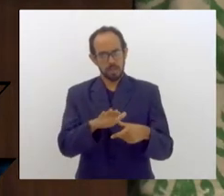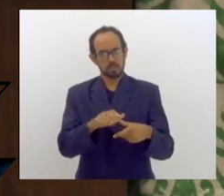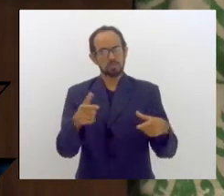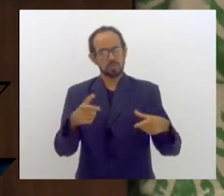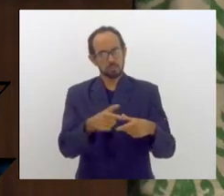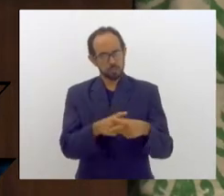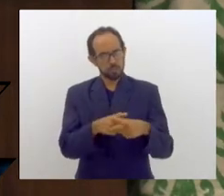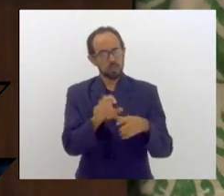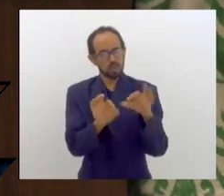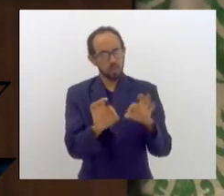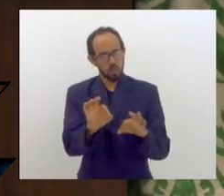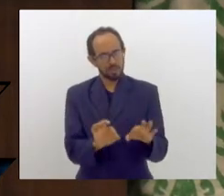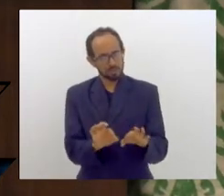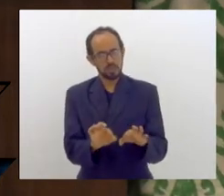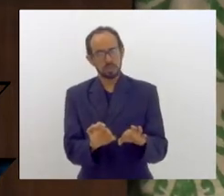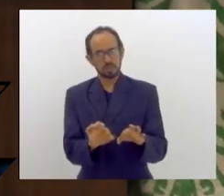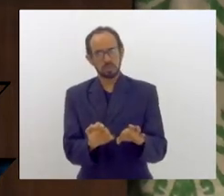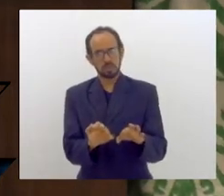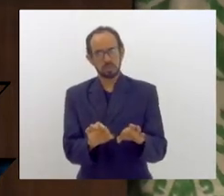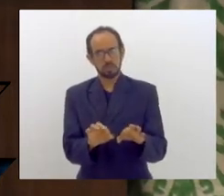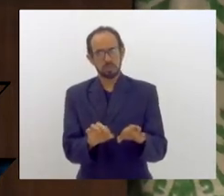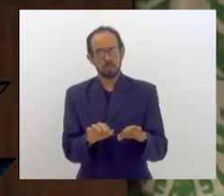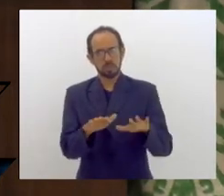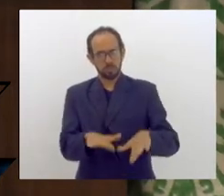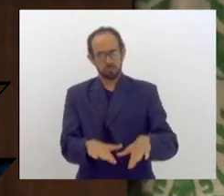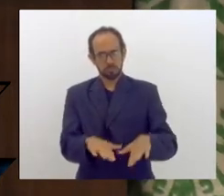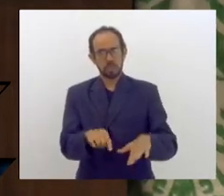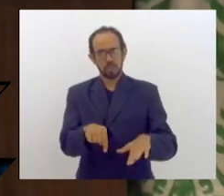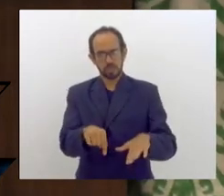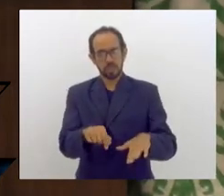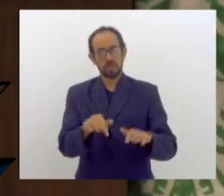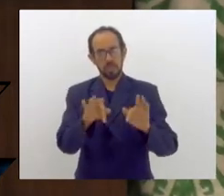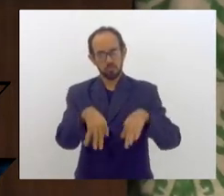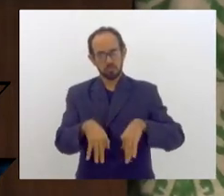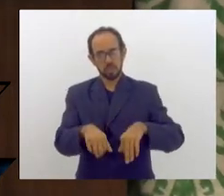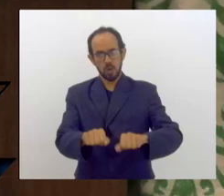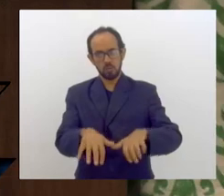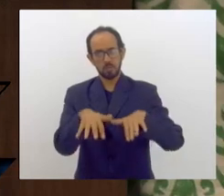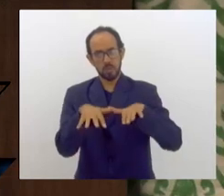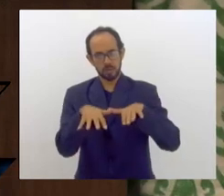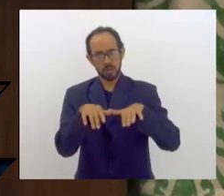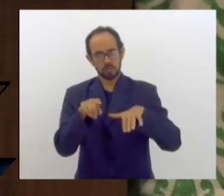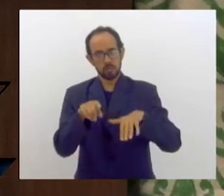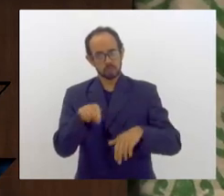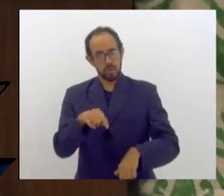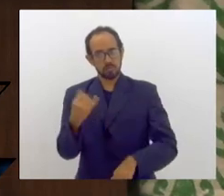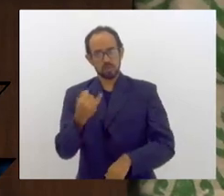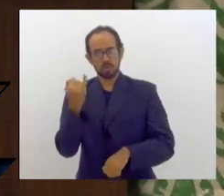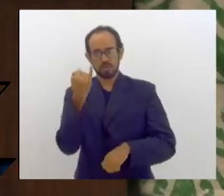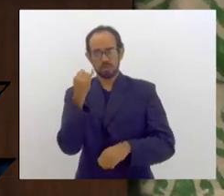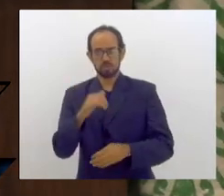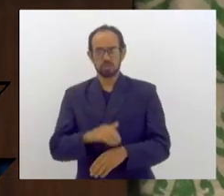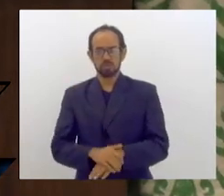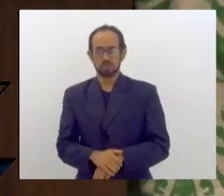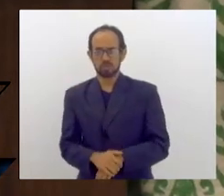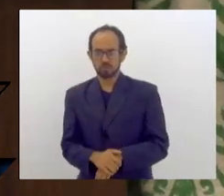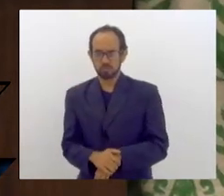bem organizada e que fica aqui até o final do plenário. Então, eu acho que isso é importante. Para além